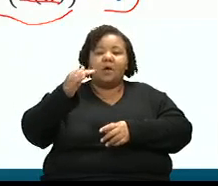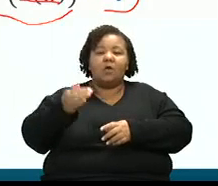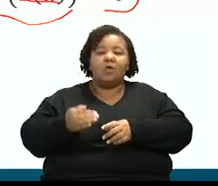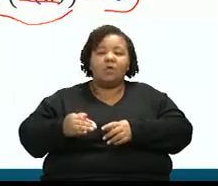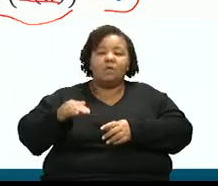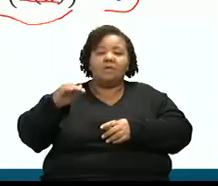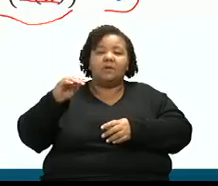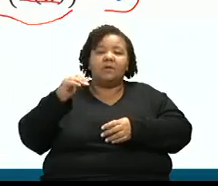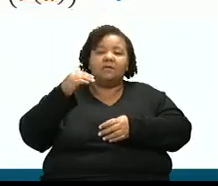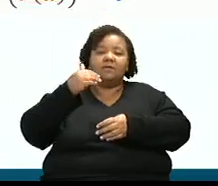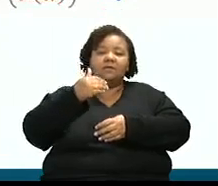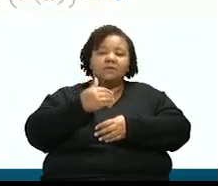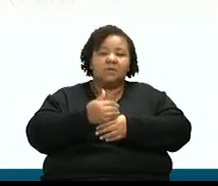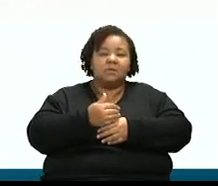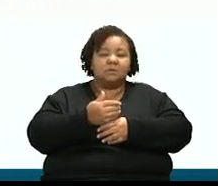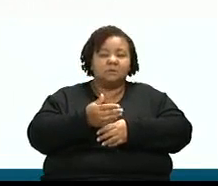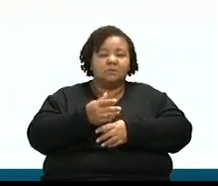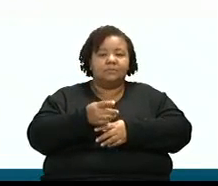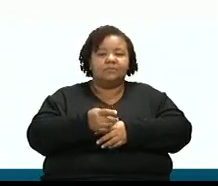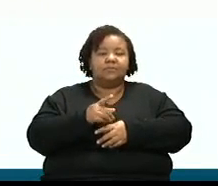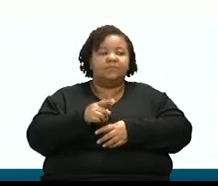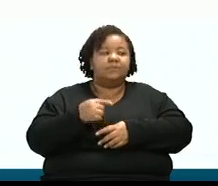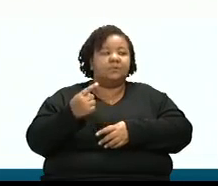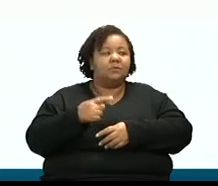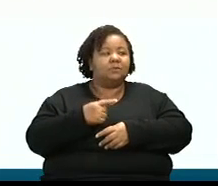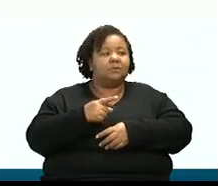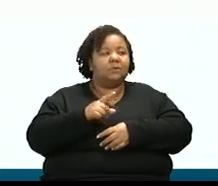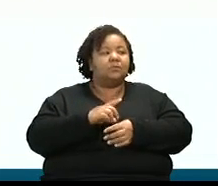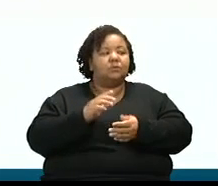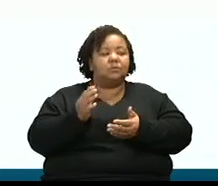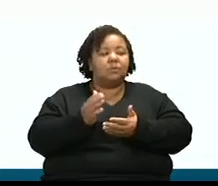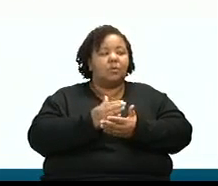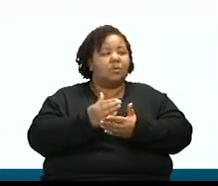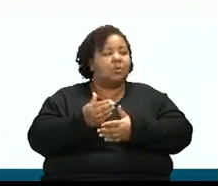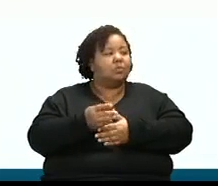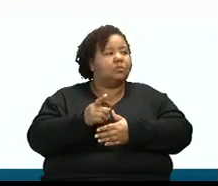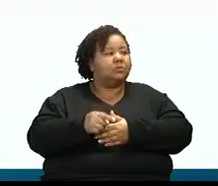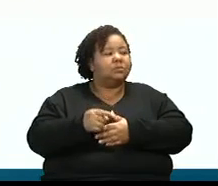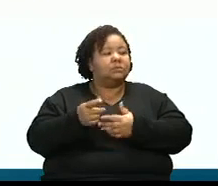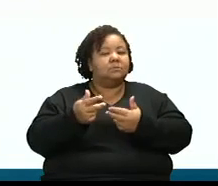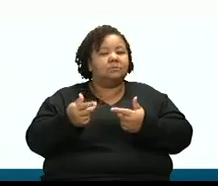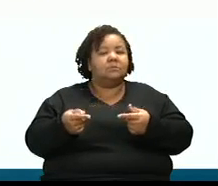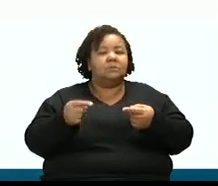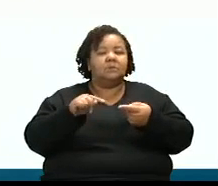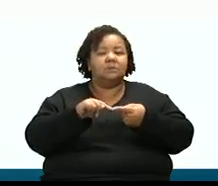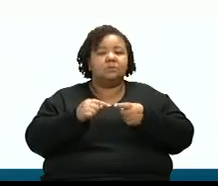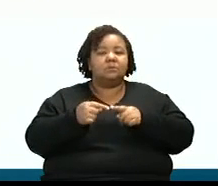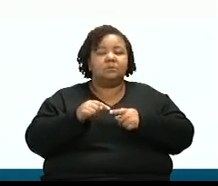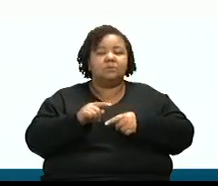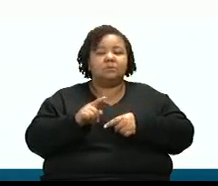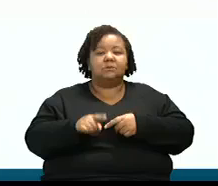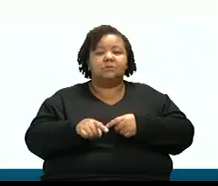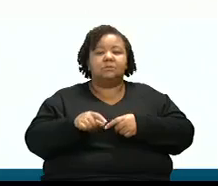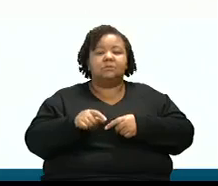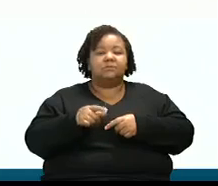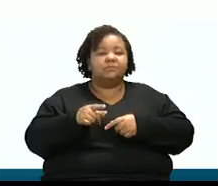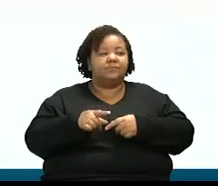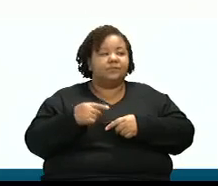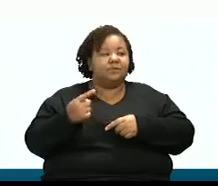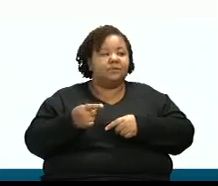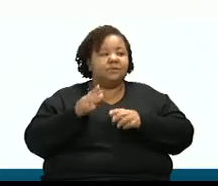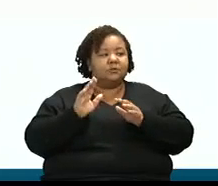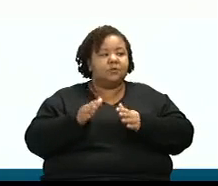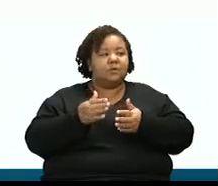é conservativo. E com isso nós temos algumas associações entre as afirmações que nós